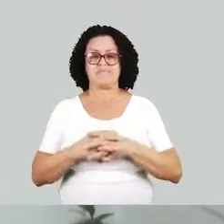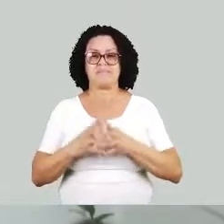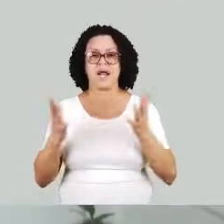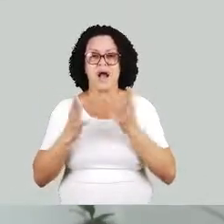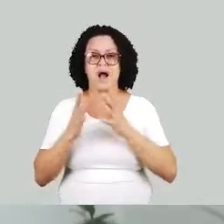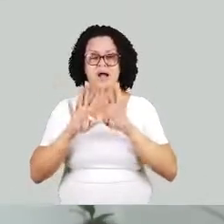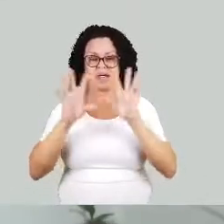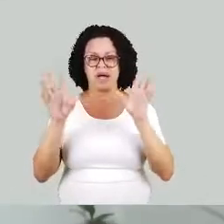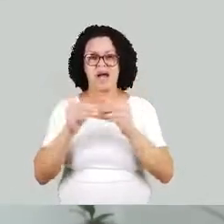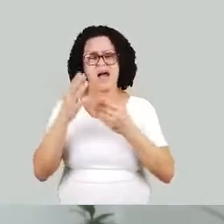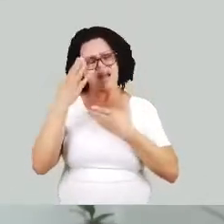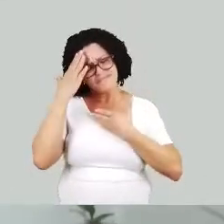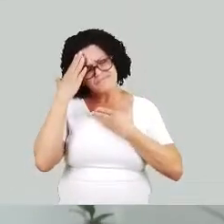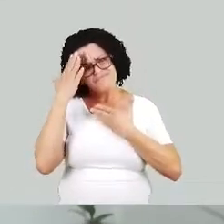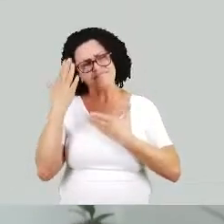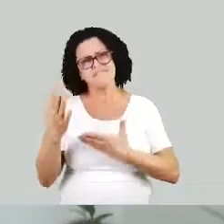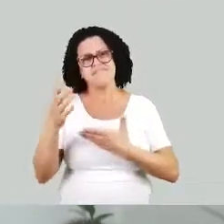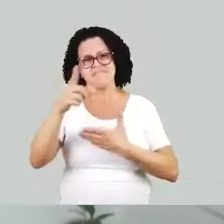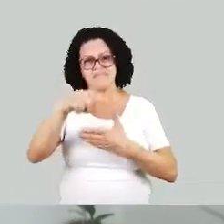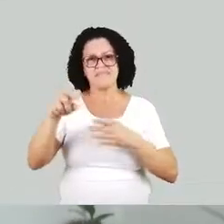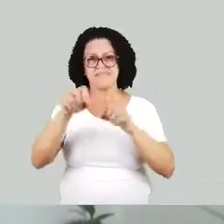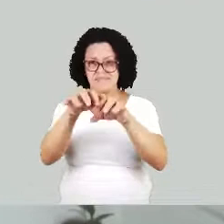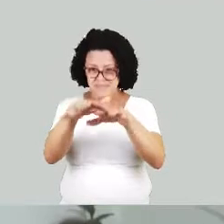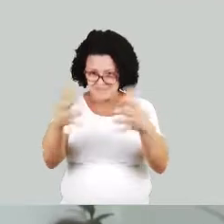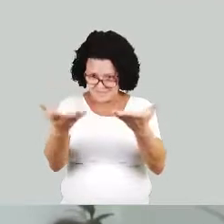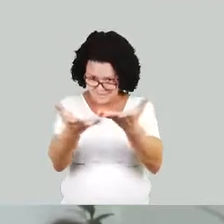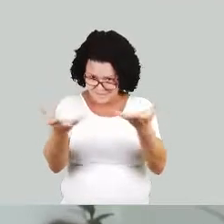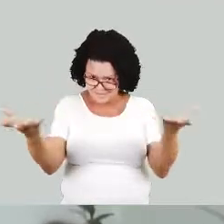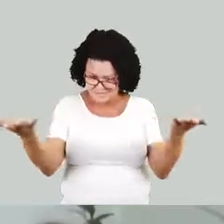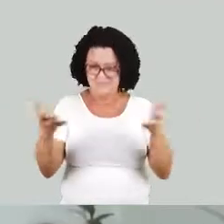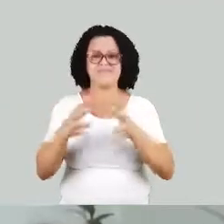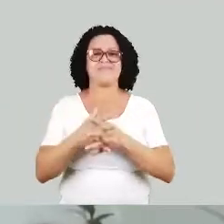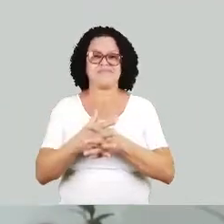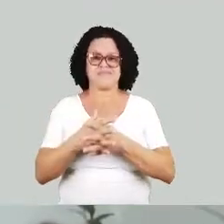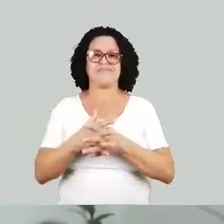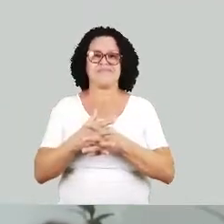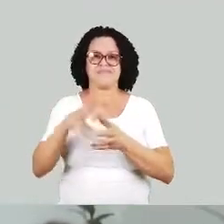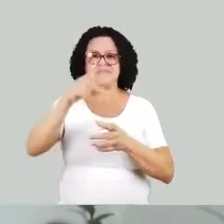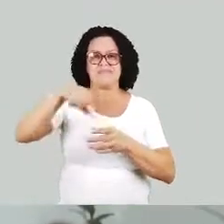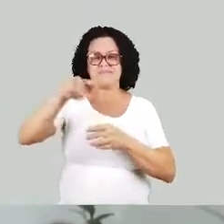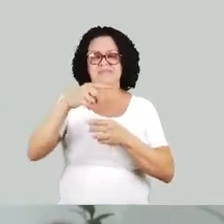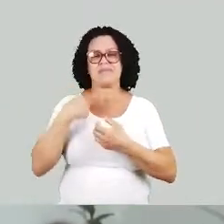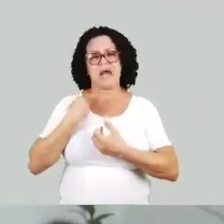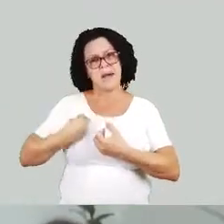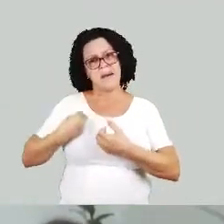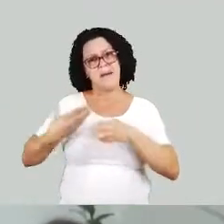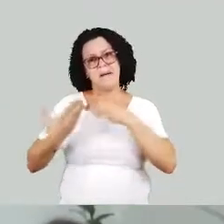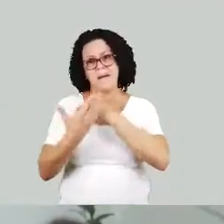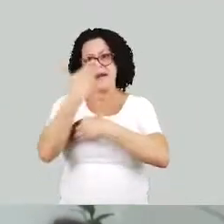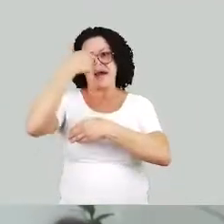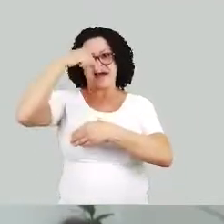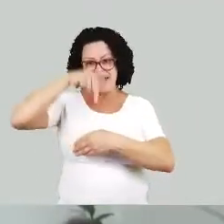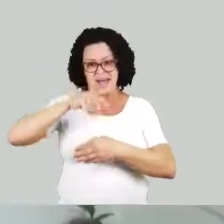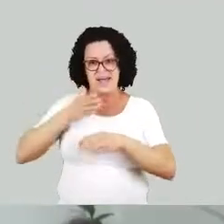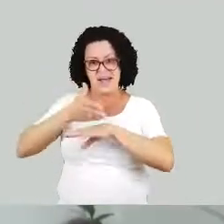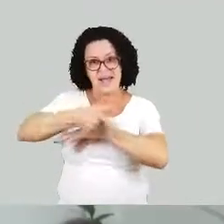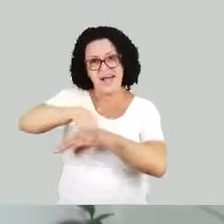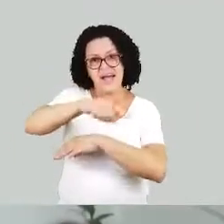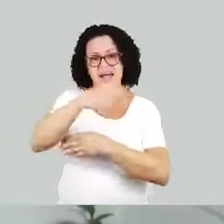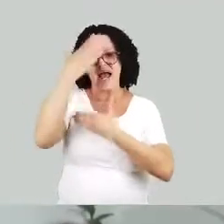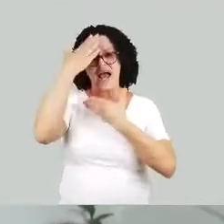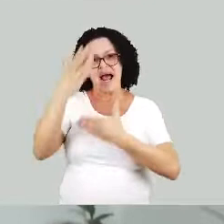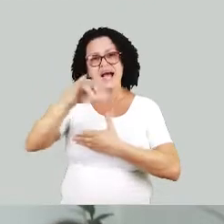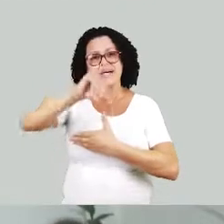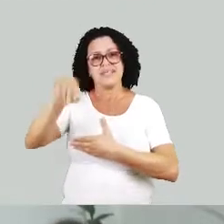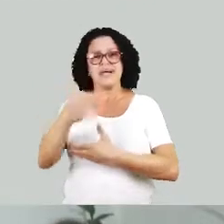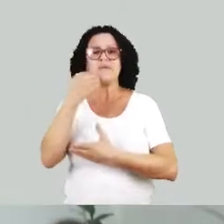Vamos finalizar. Eu agradeço a todos vocês pela presença, pela participação e agradeço